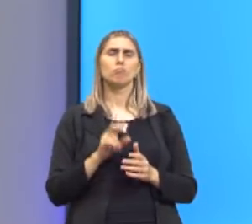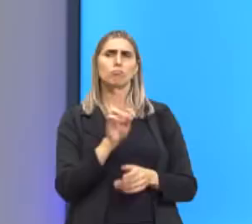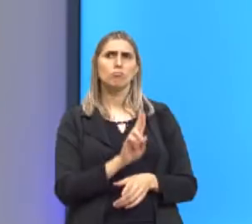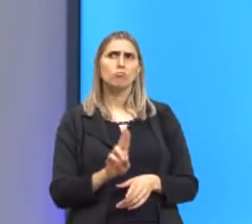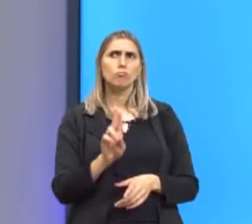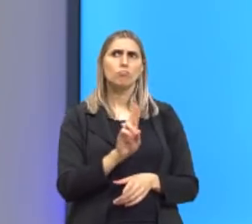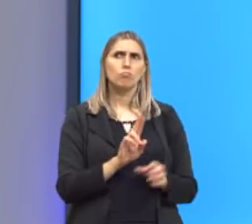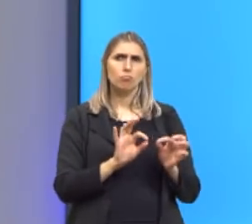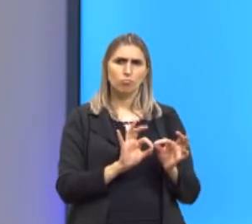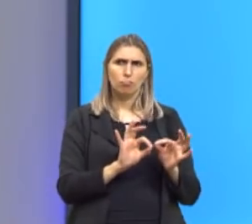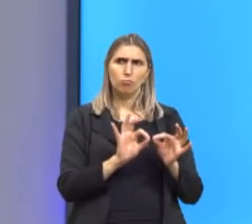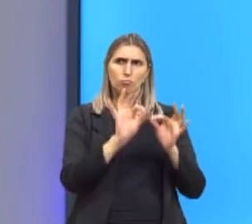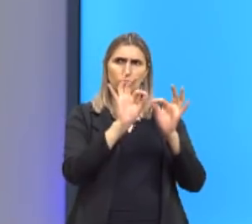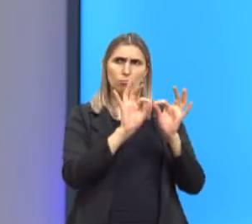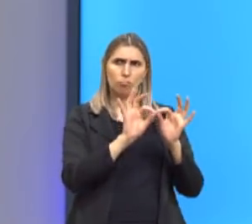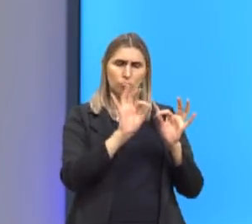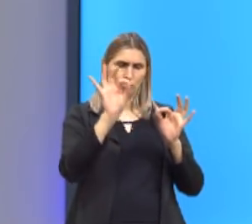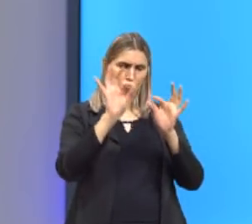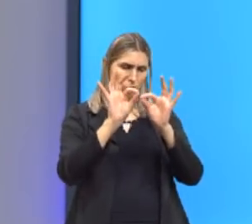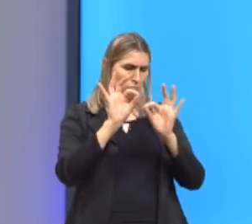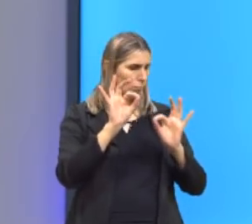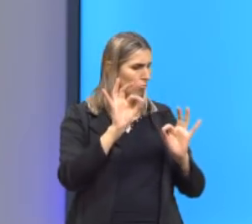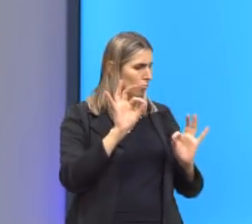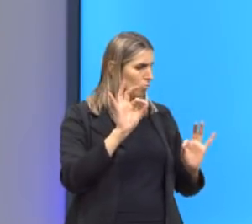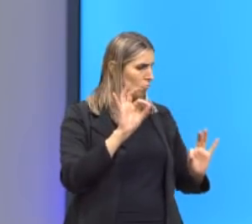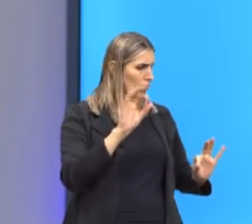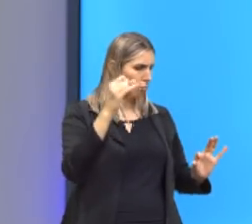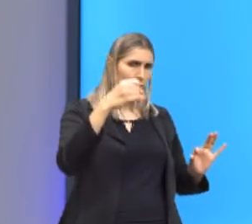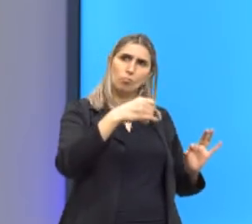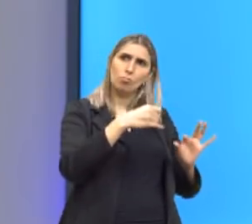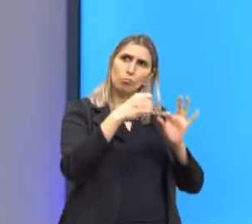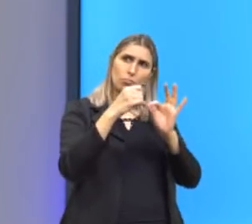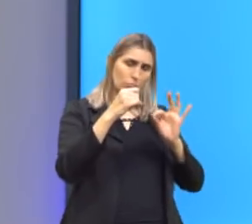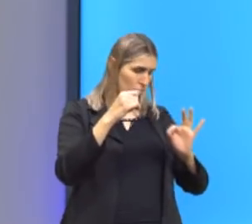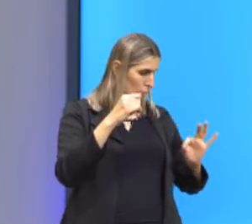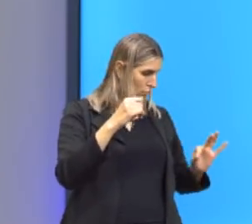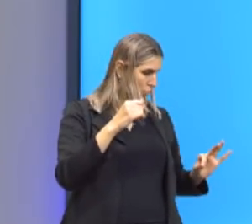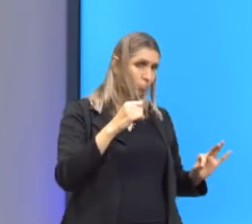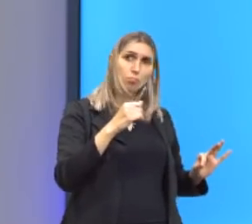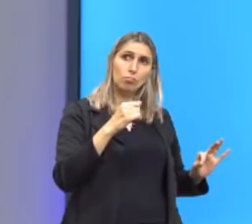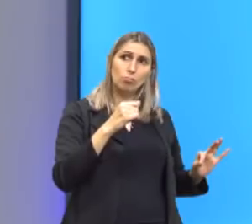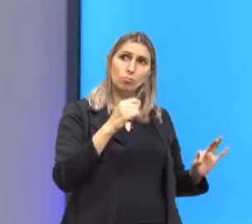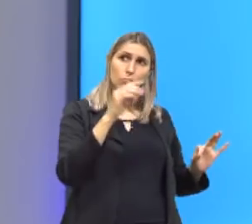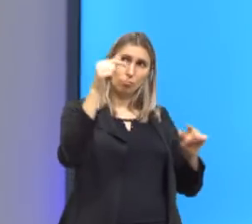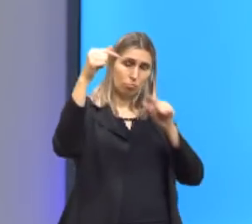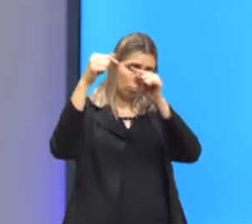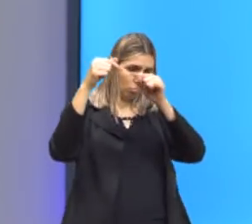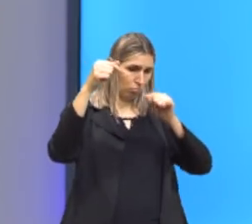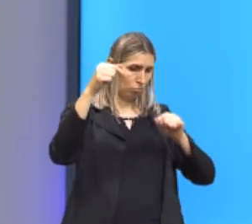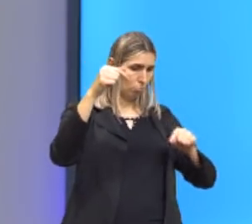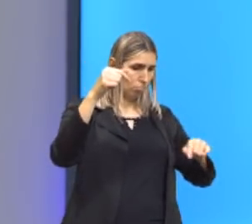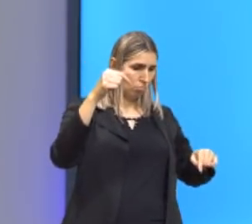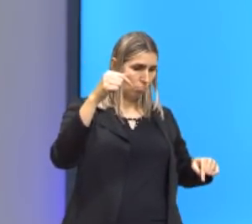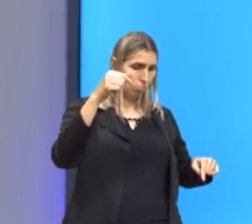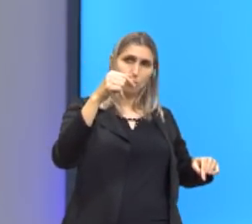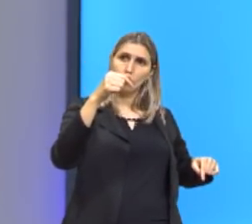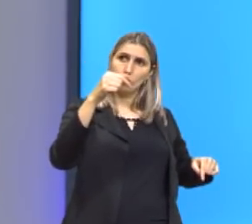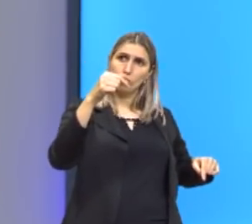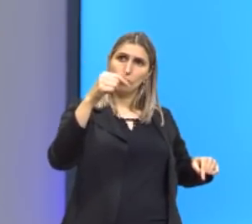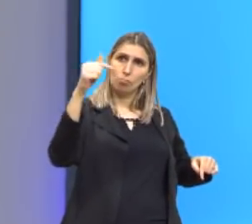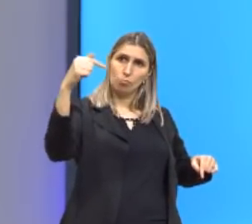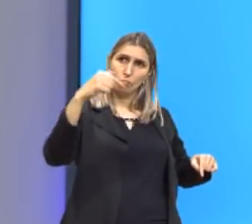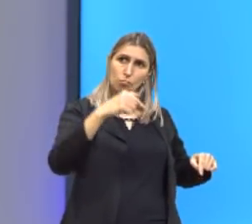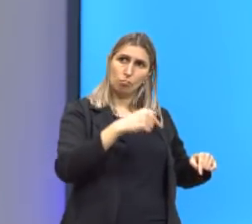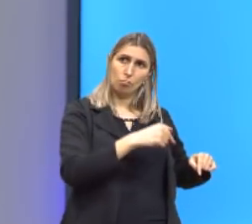o prolongamento desse raio refletido, ele vem até aqui, ó. Ele desce aqui no outro espelho, atravessa o outro